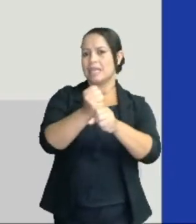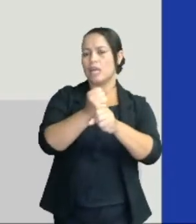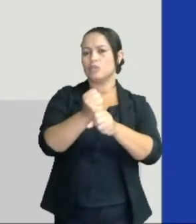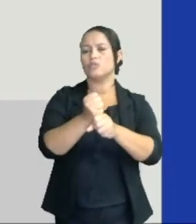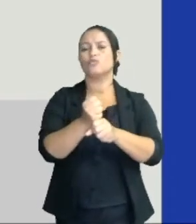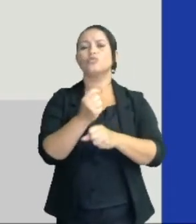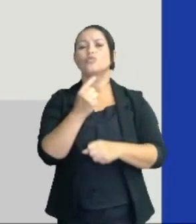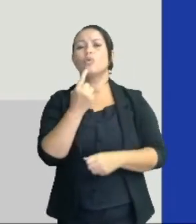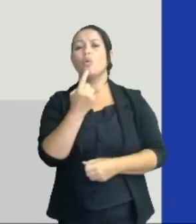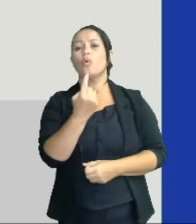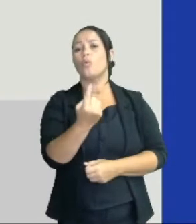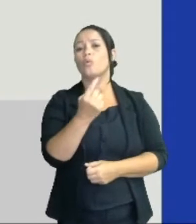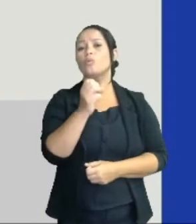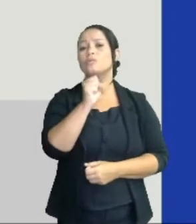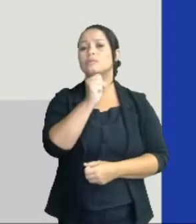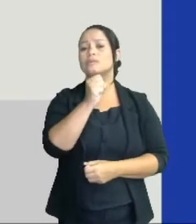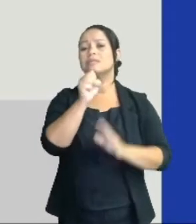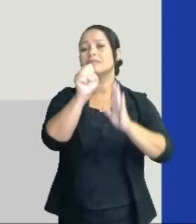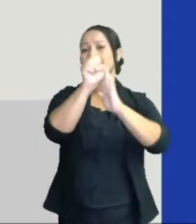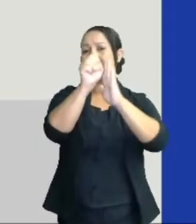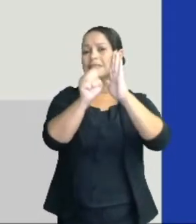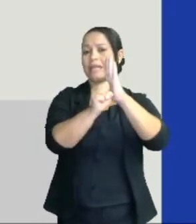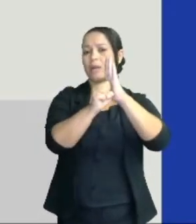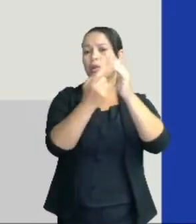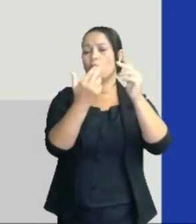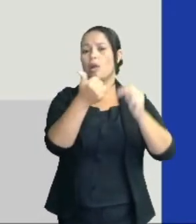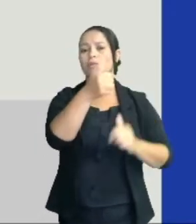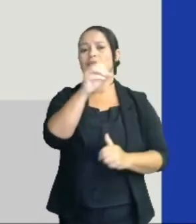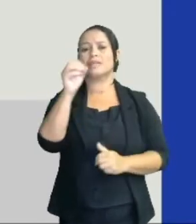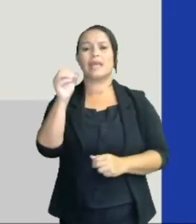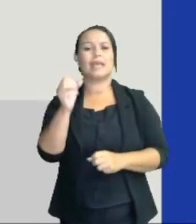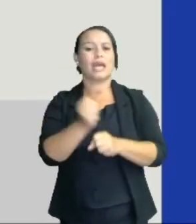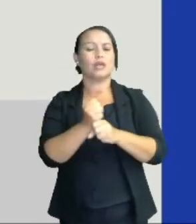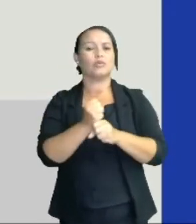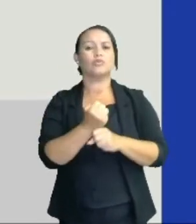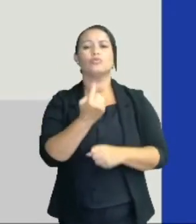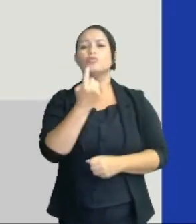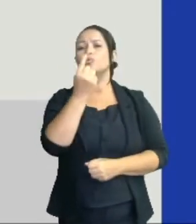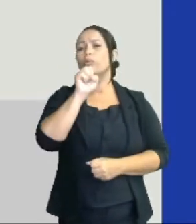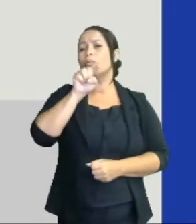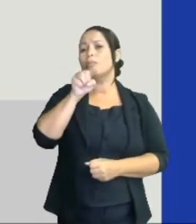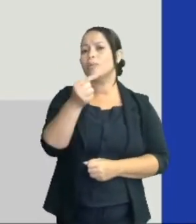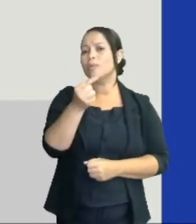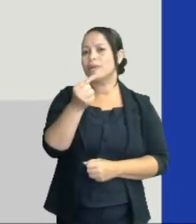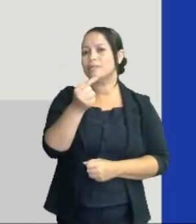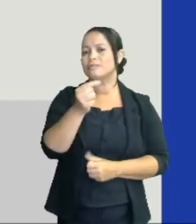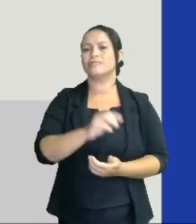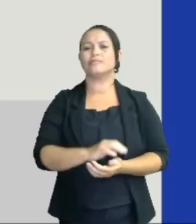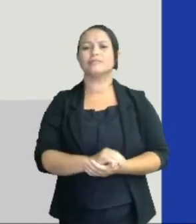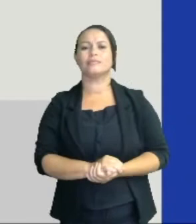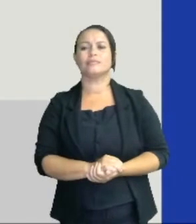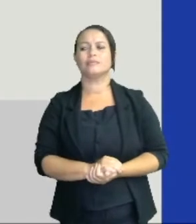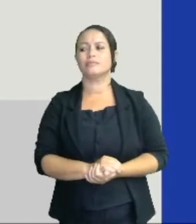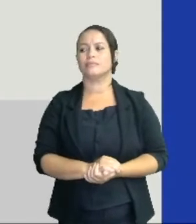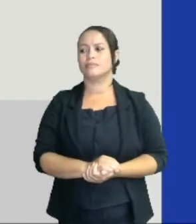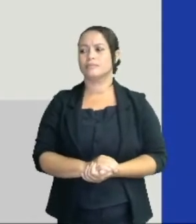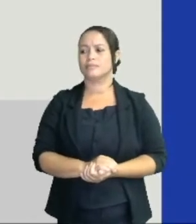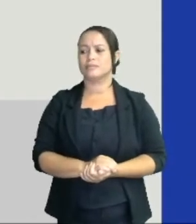Um século tem 100 anos. Um milênio tem 1000 anos.